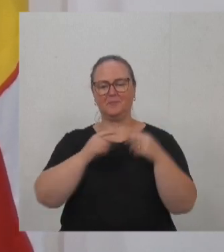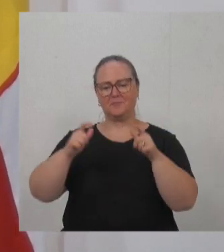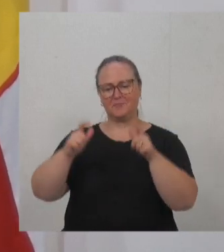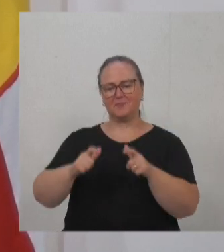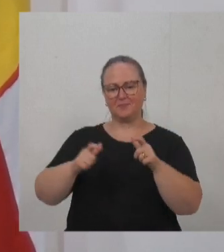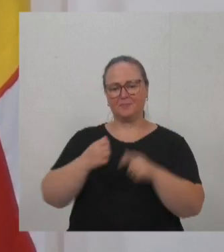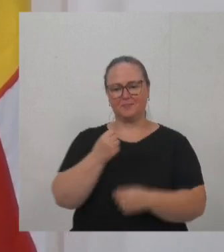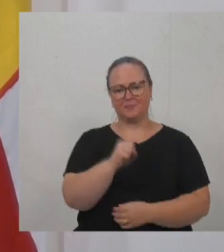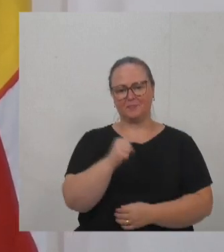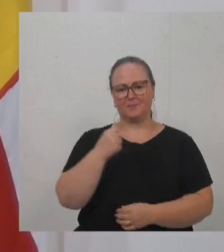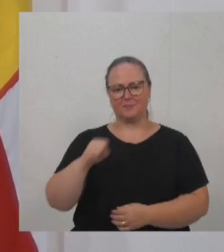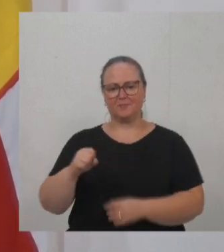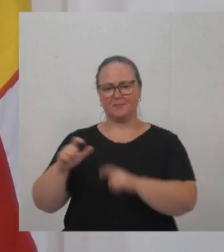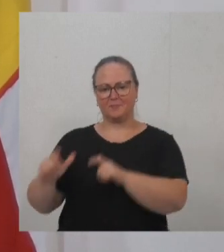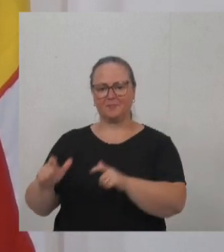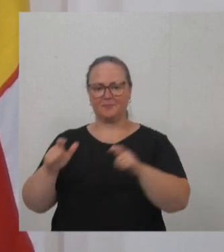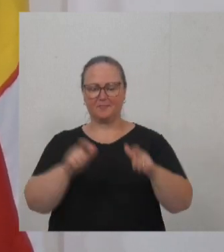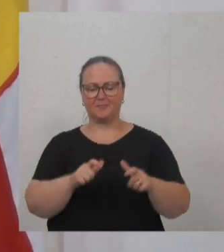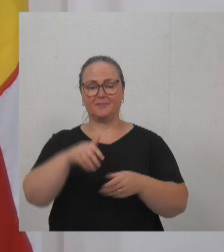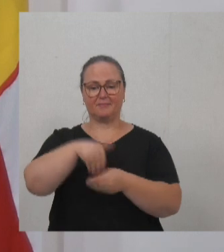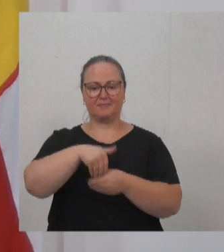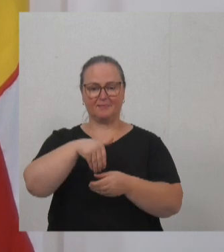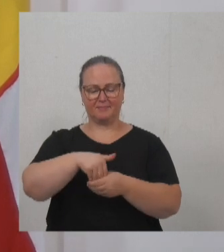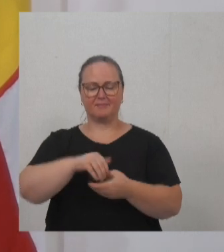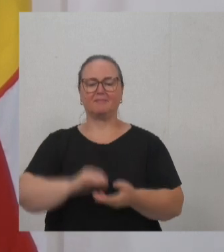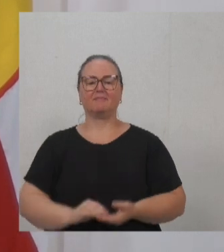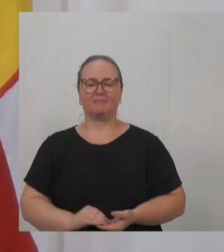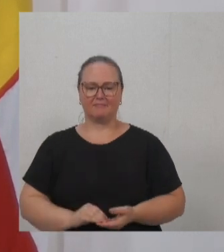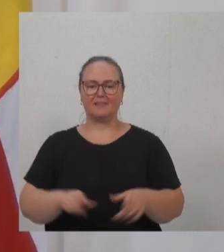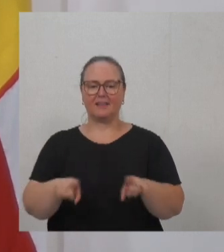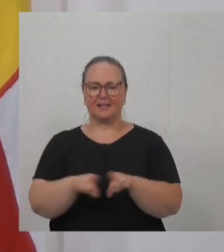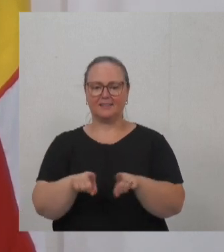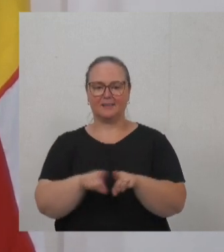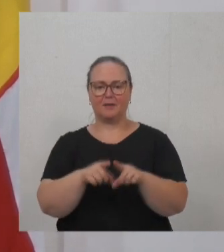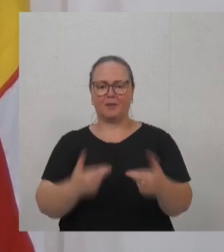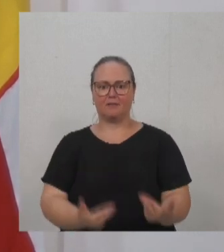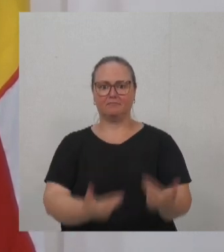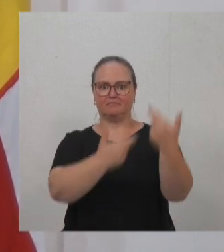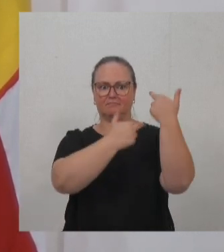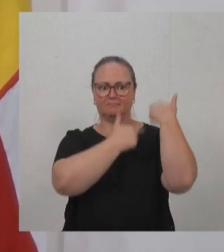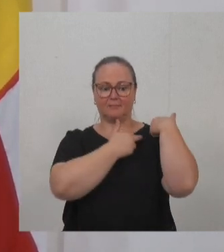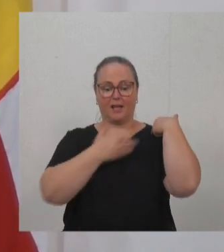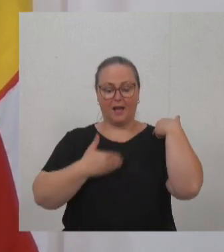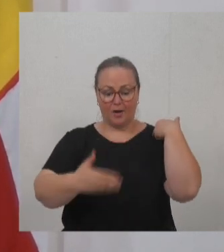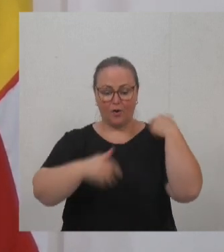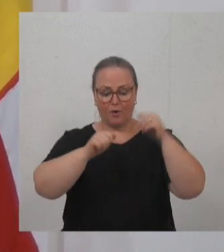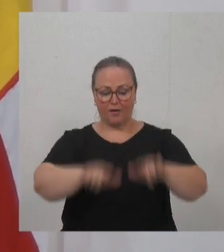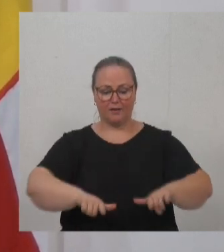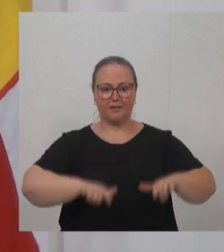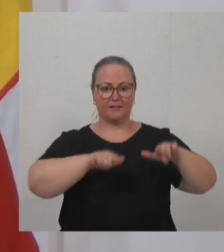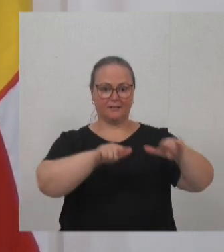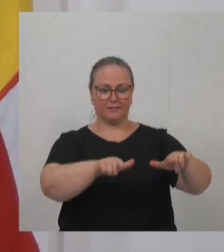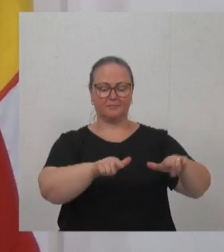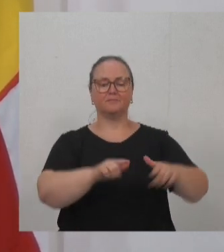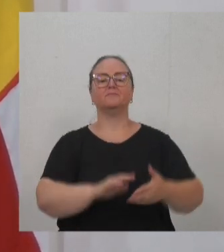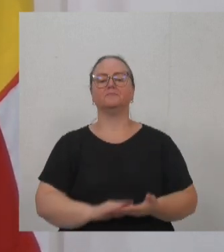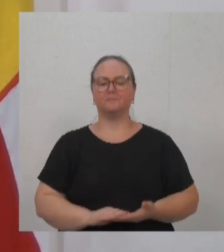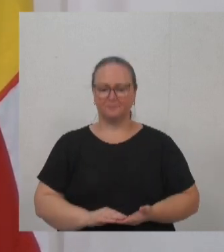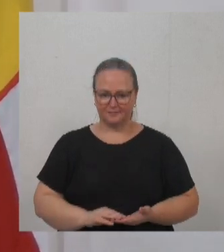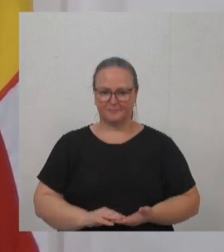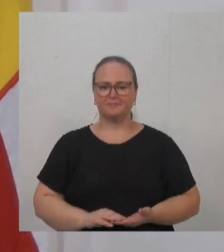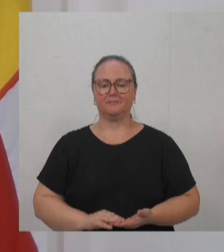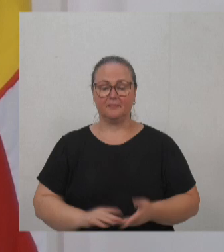Zona Eleitoral, e com a responsabilidade da diplomação. E em seu nome, eu